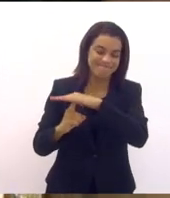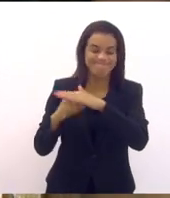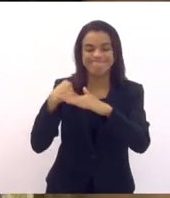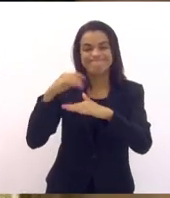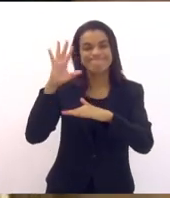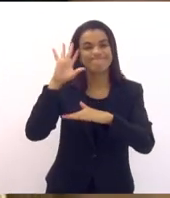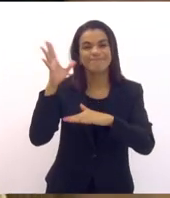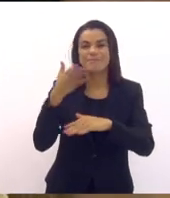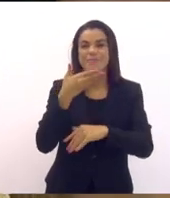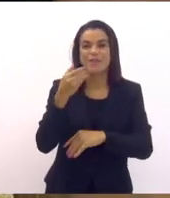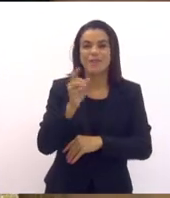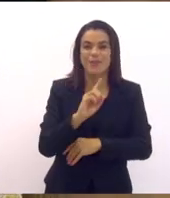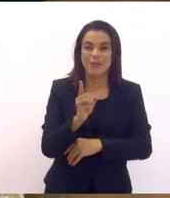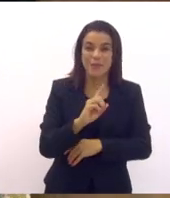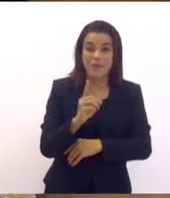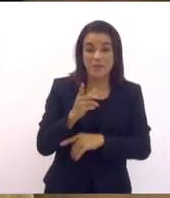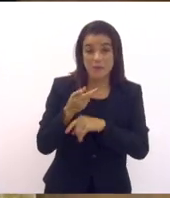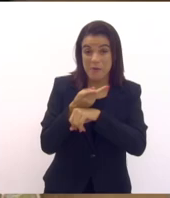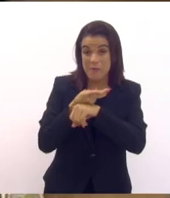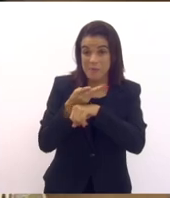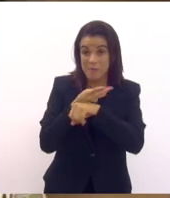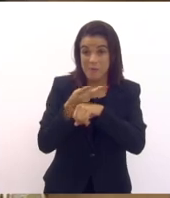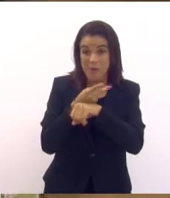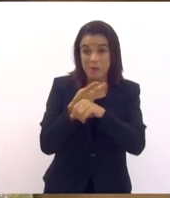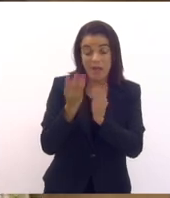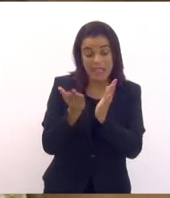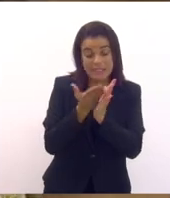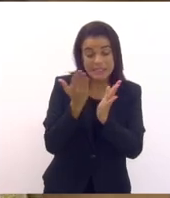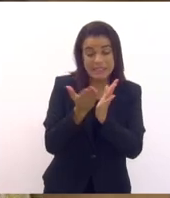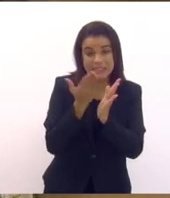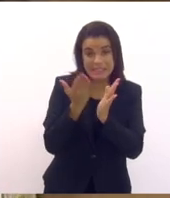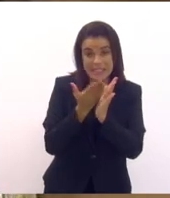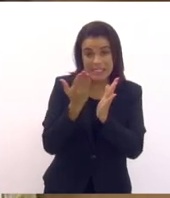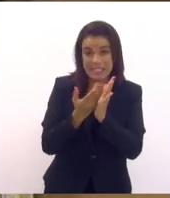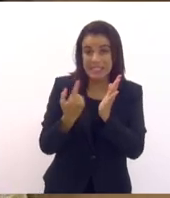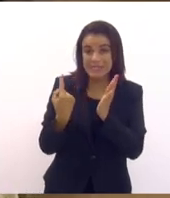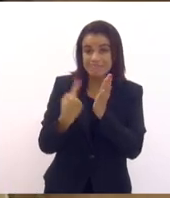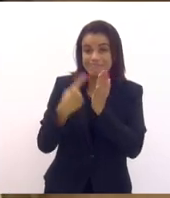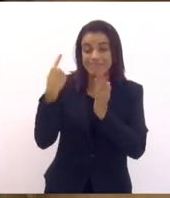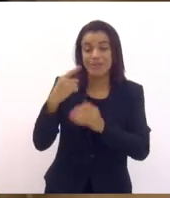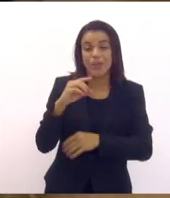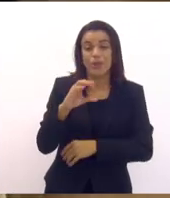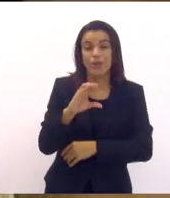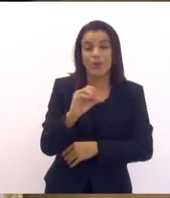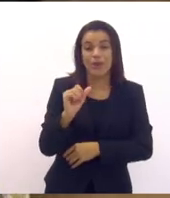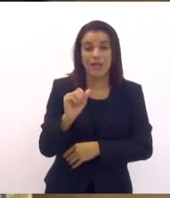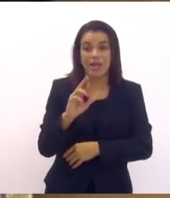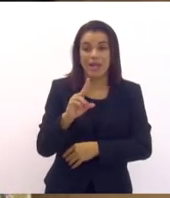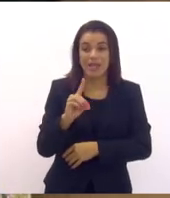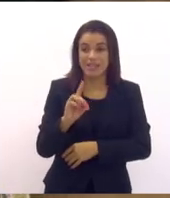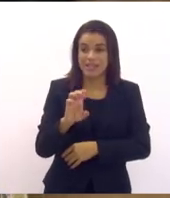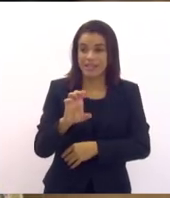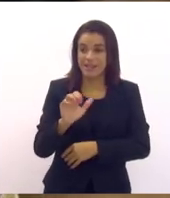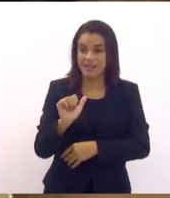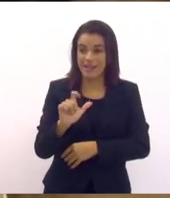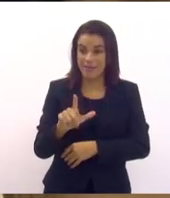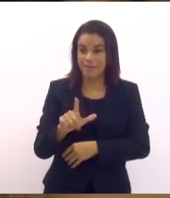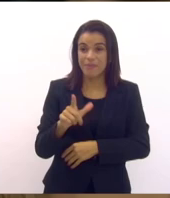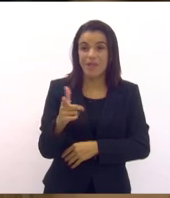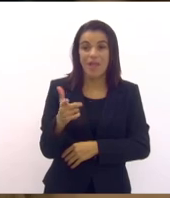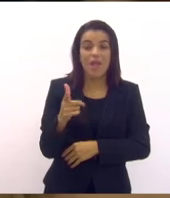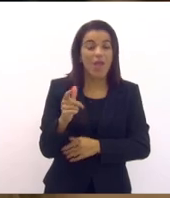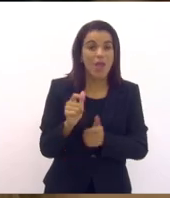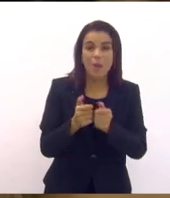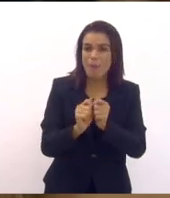pra agenda do a procurar aqui a data o game tá sensacional é um game que